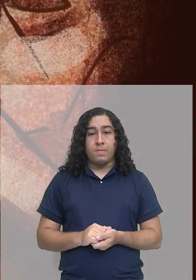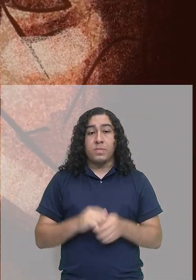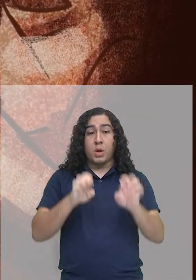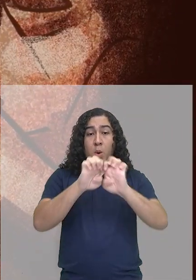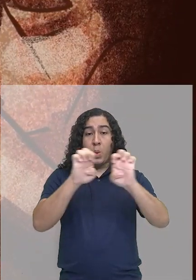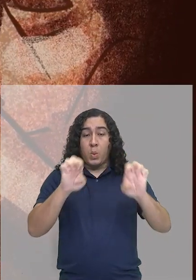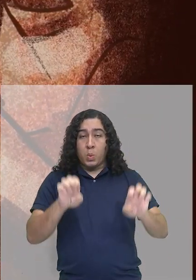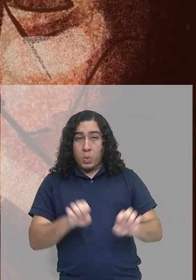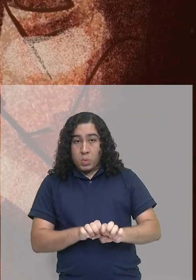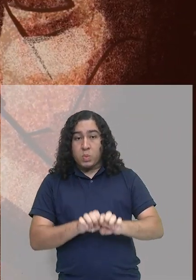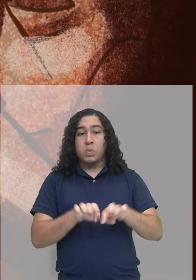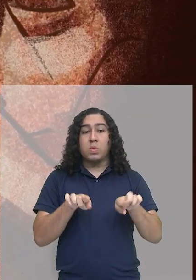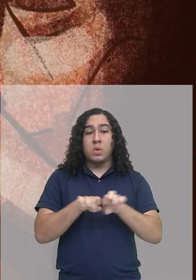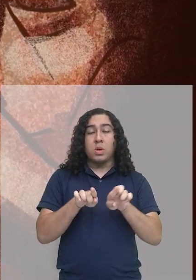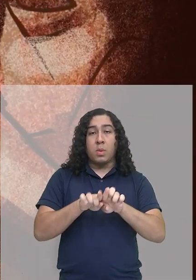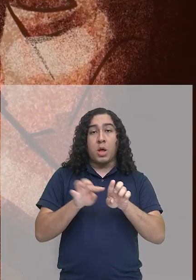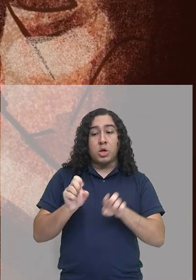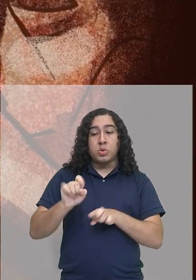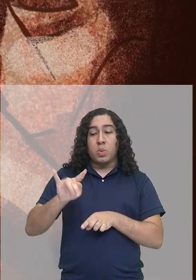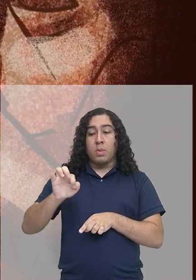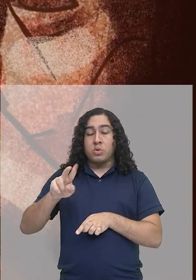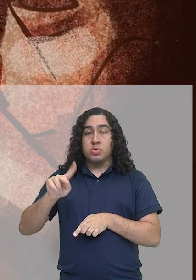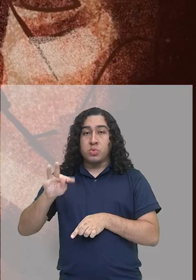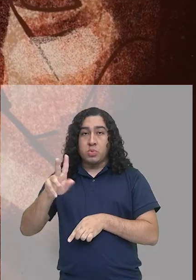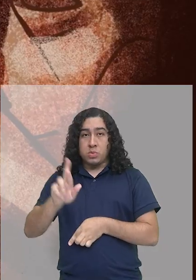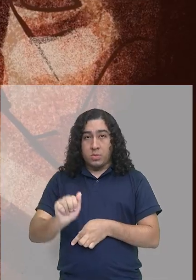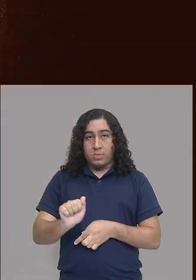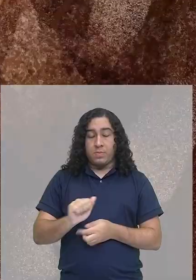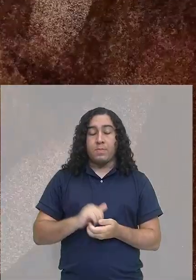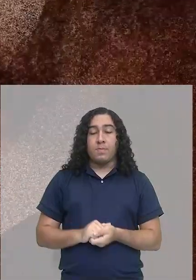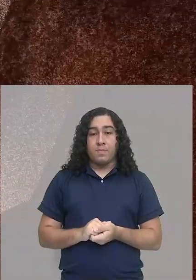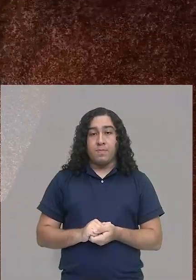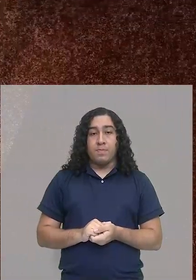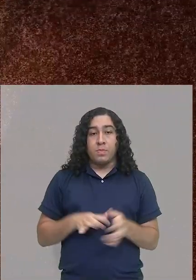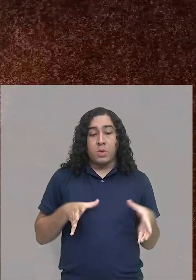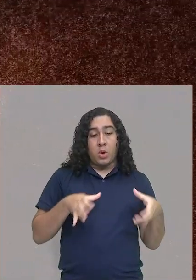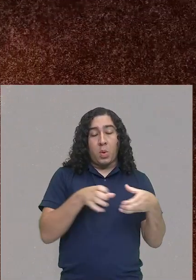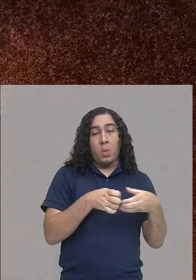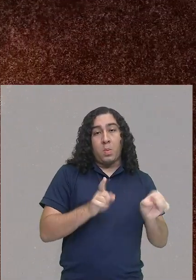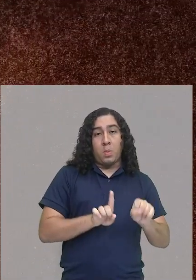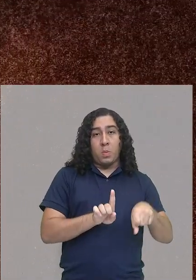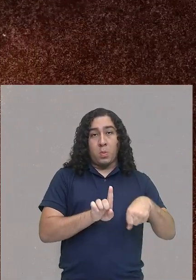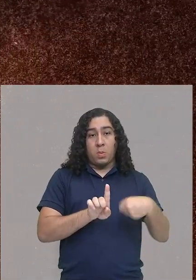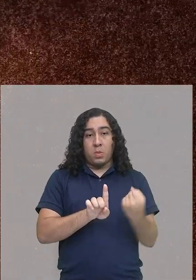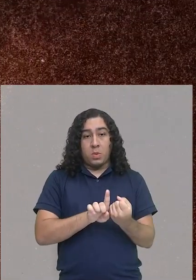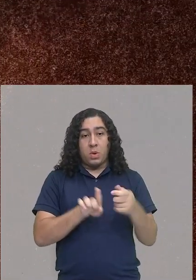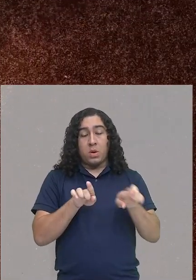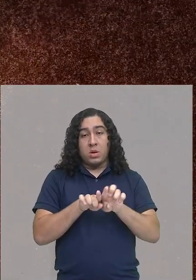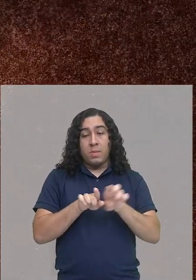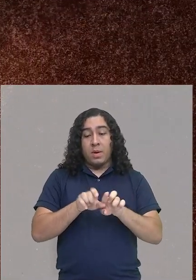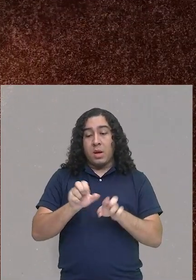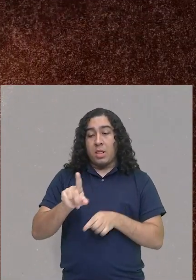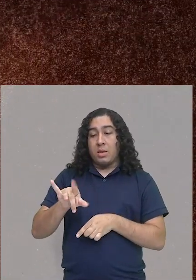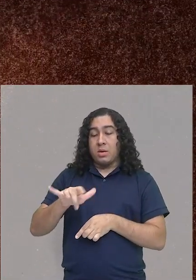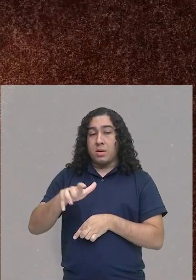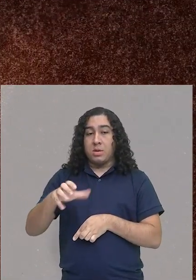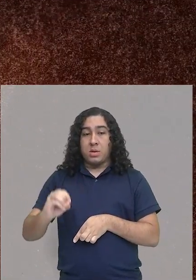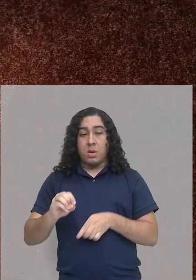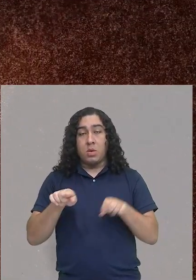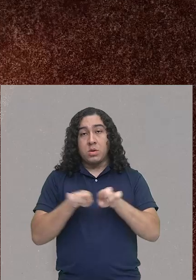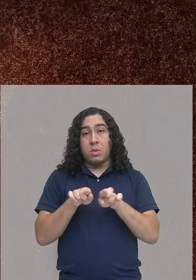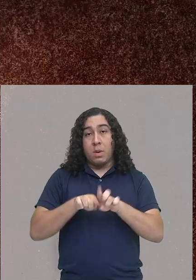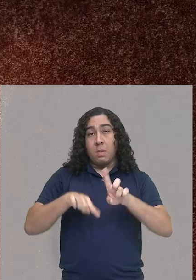infraestrutura, superestrutura, classes sociais, alienação,